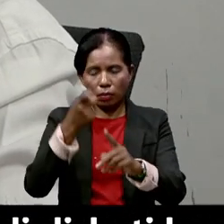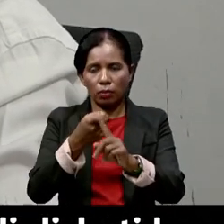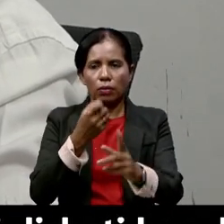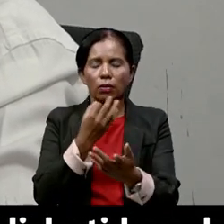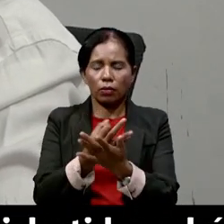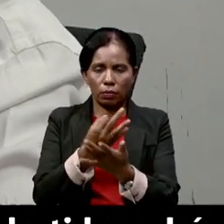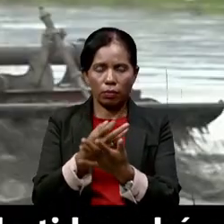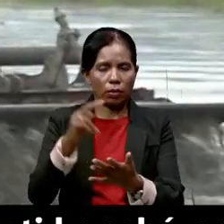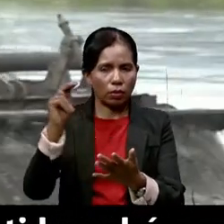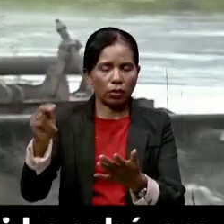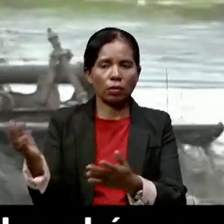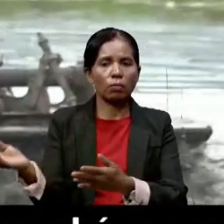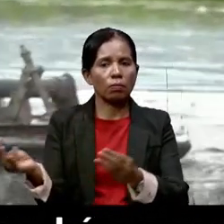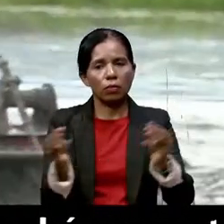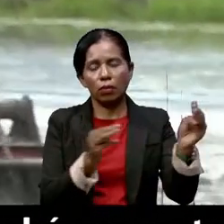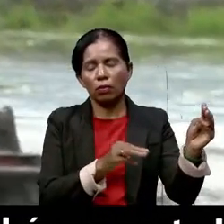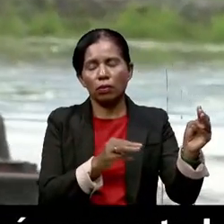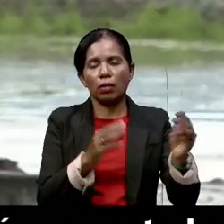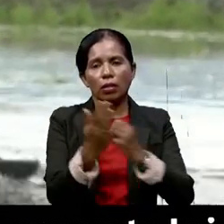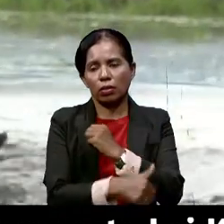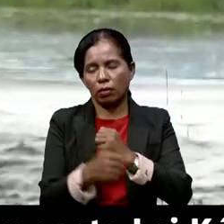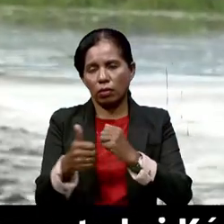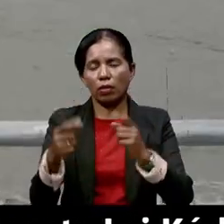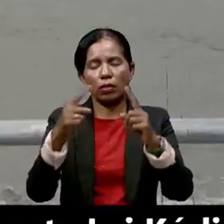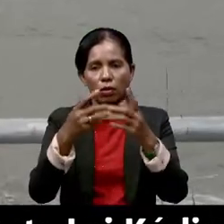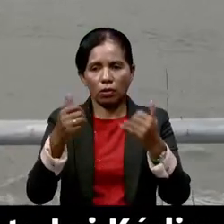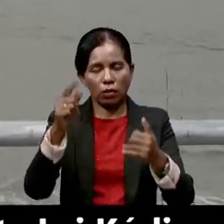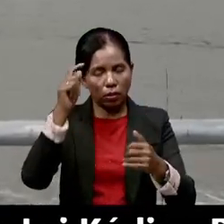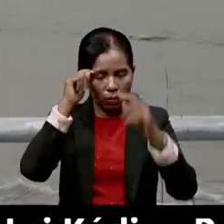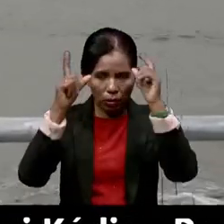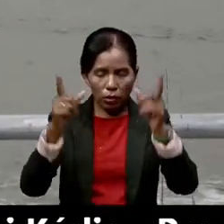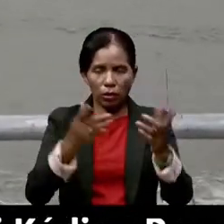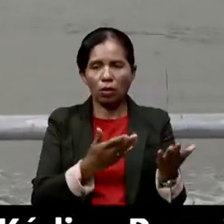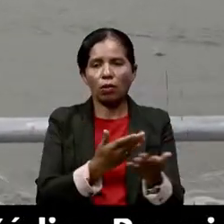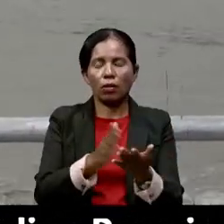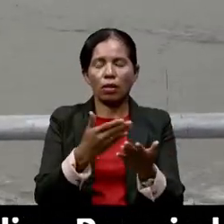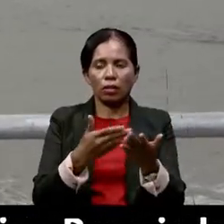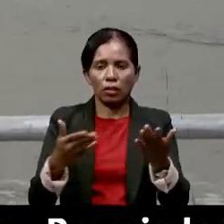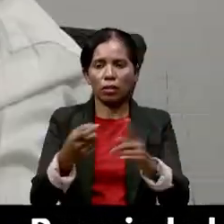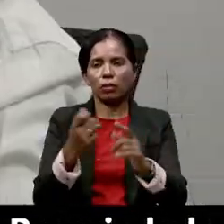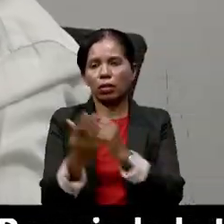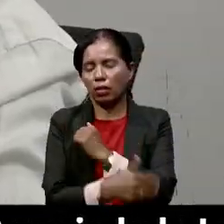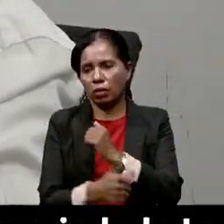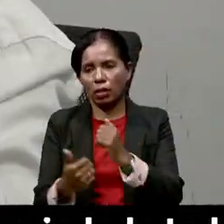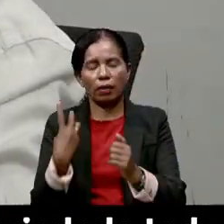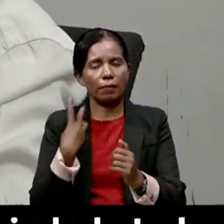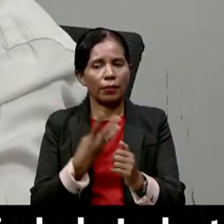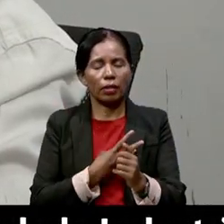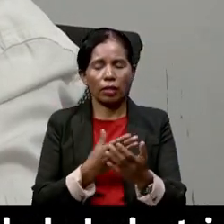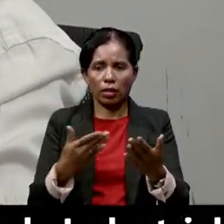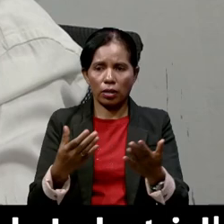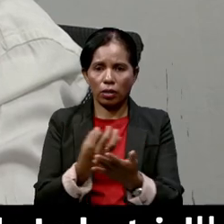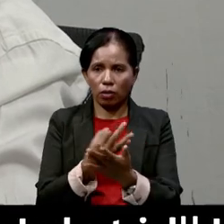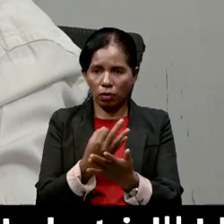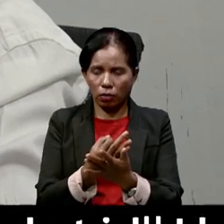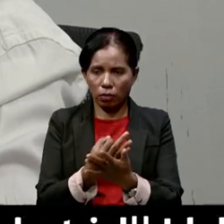ne, circula roto para relior, tamba realidade, to agora Timor-Leste se depende dessa sang importado. Tambo itenia osa nebe, por exemplo, ita